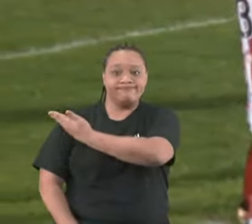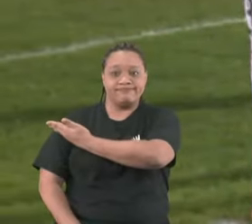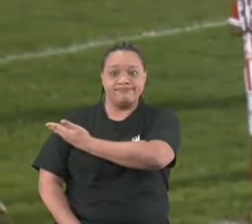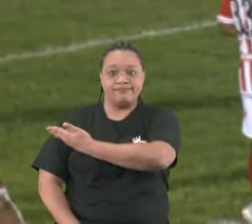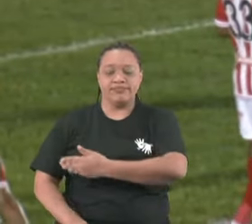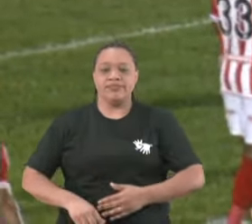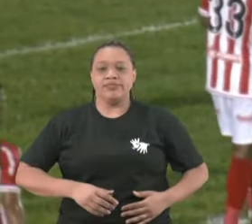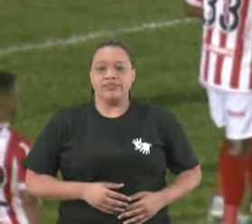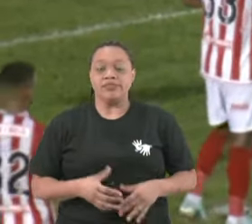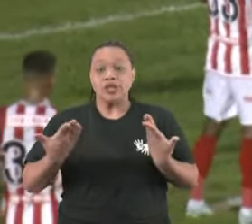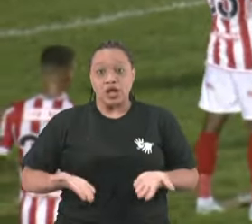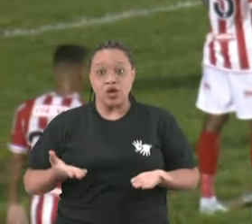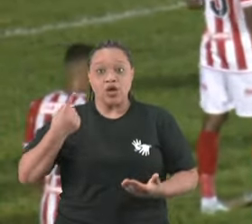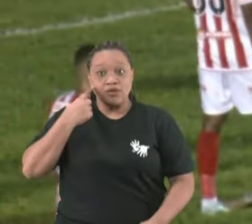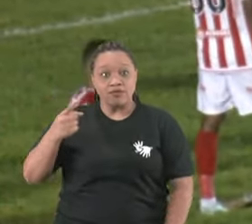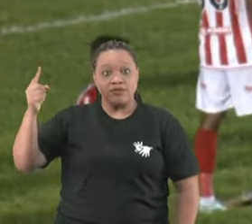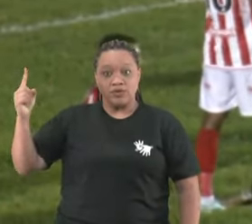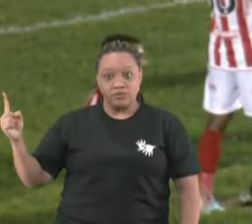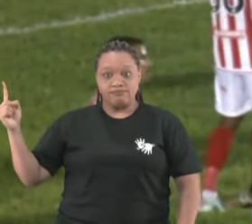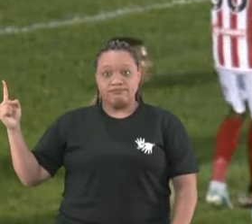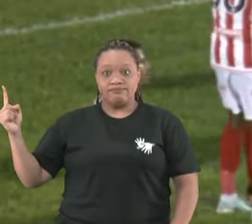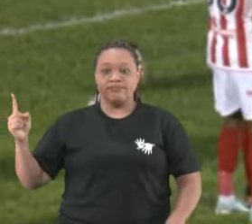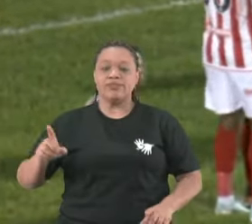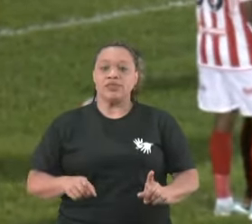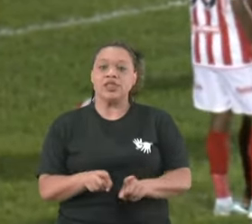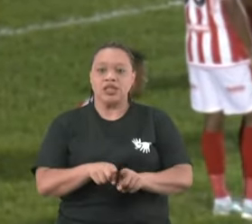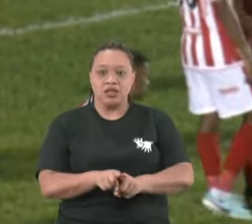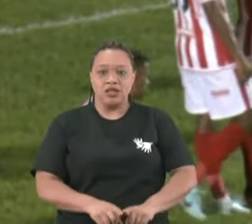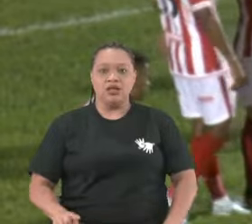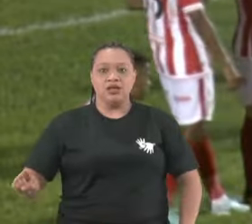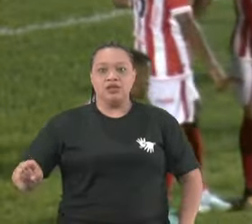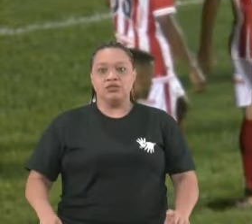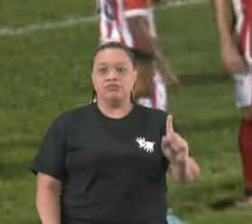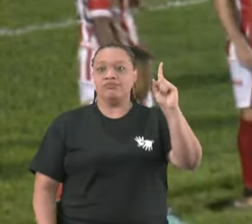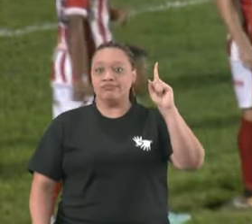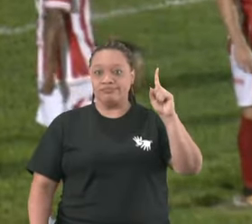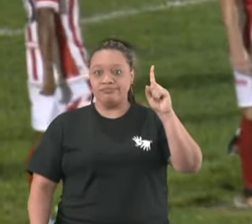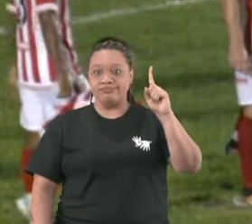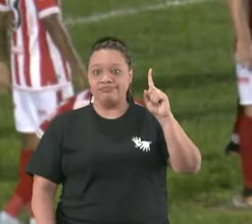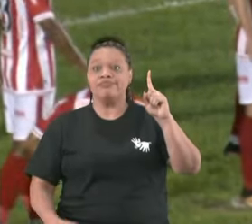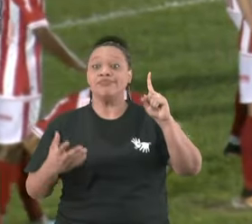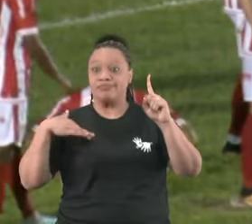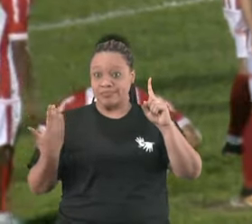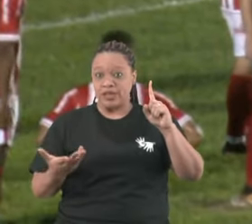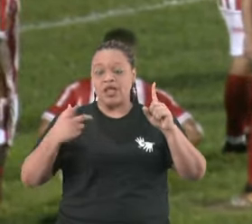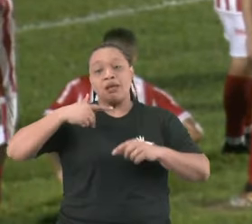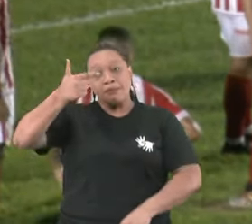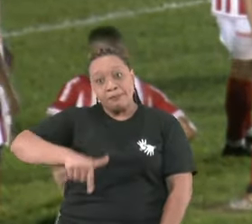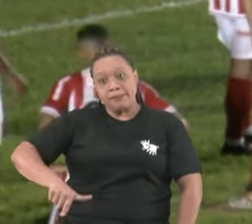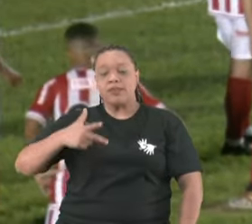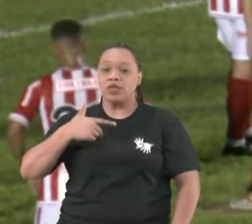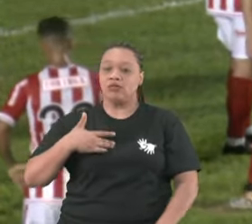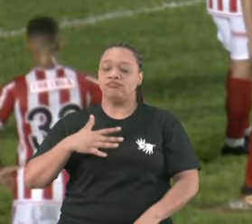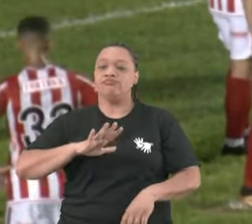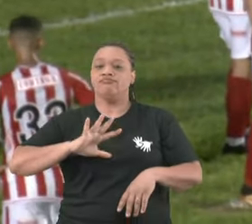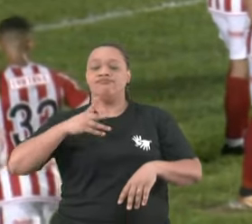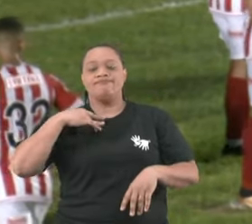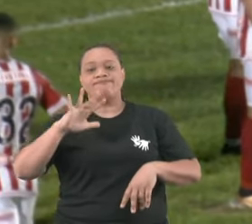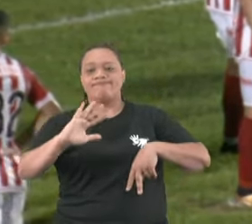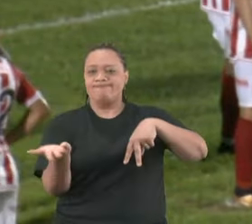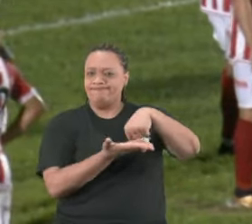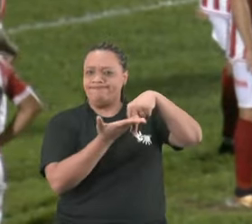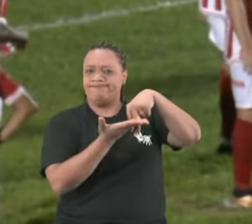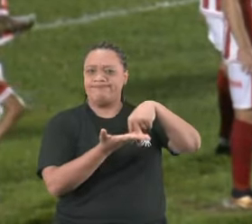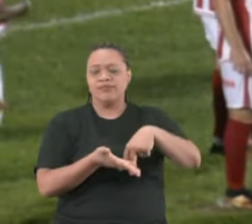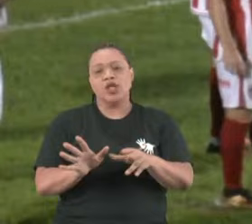E agora você viu aí na repetição a chegada um pouco mais forte, mais uma falta anotada em favor do Asa e mais um cartão